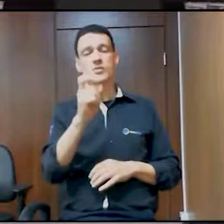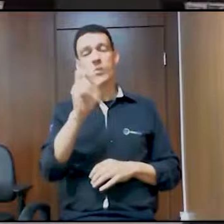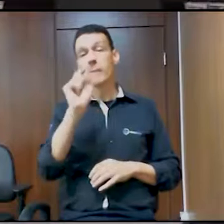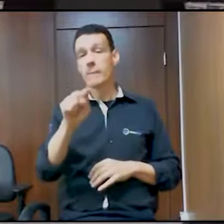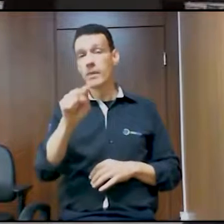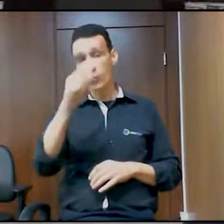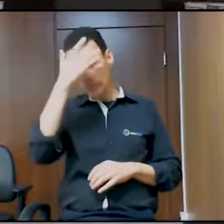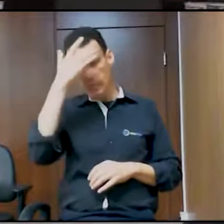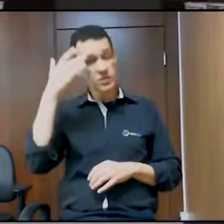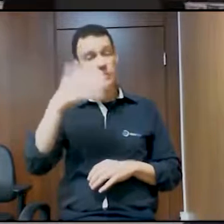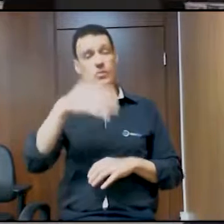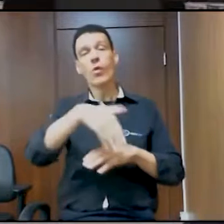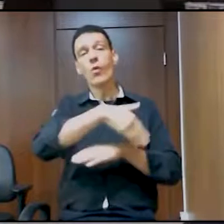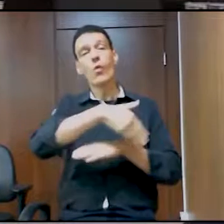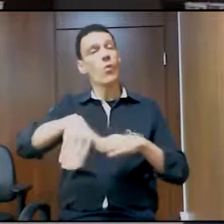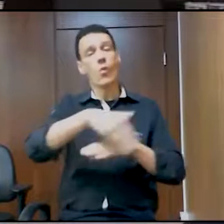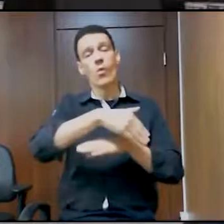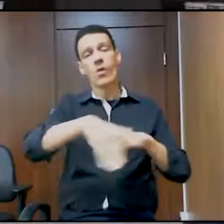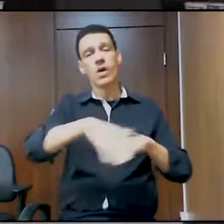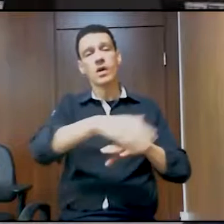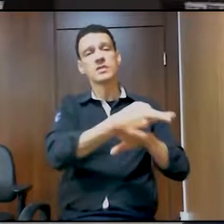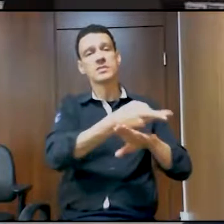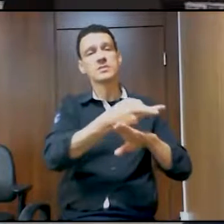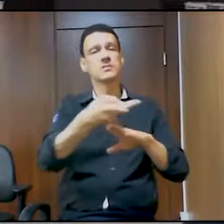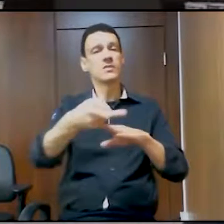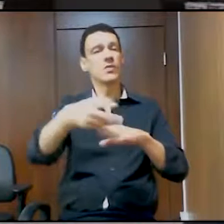Então é um crescimento muito grande nesse período.